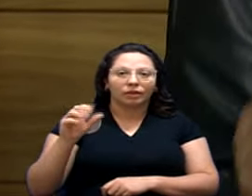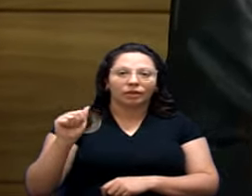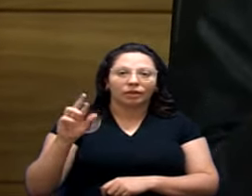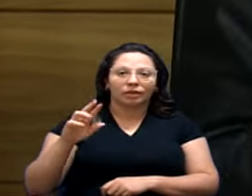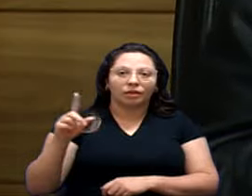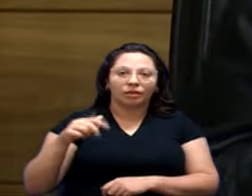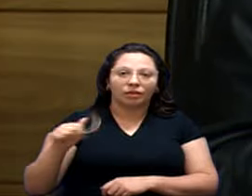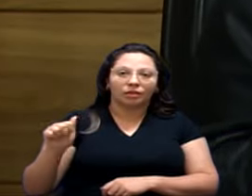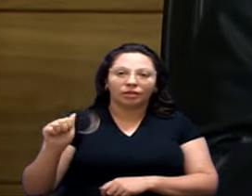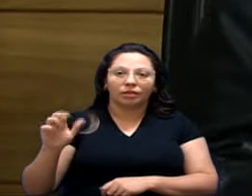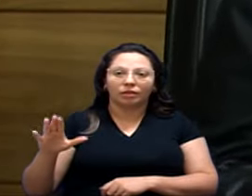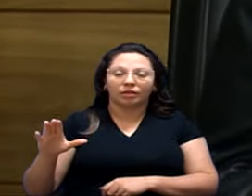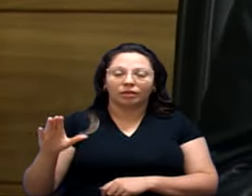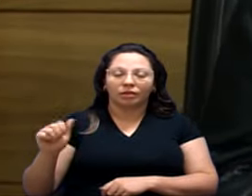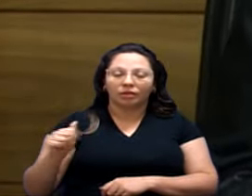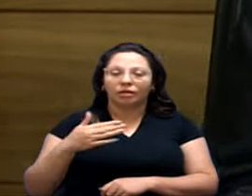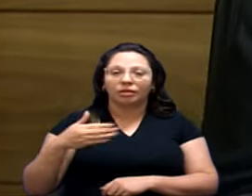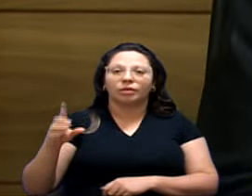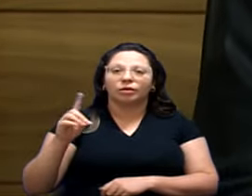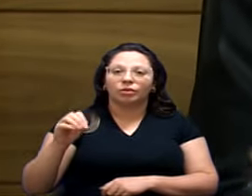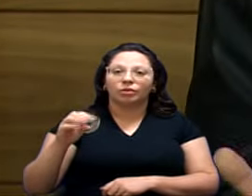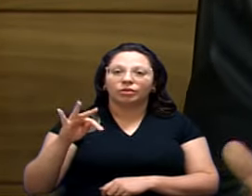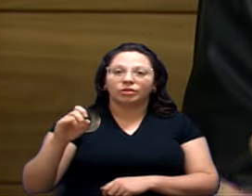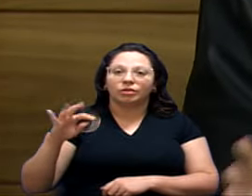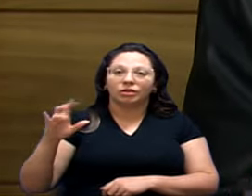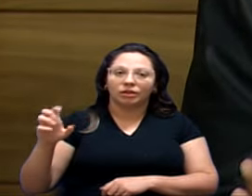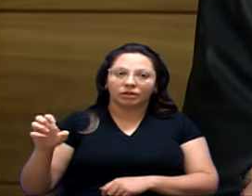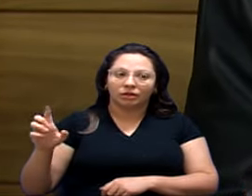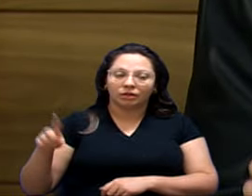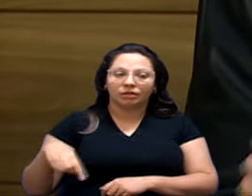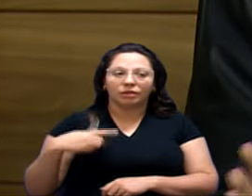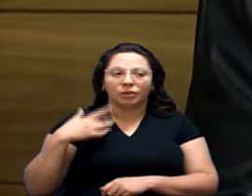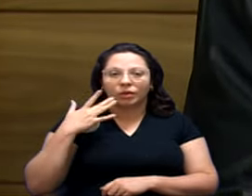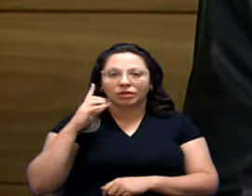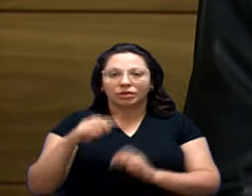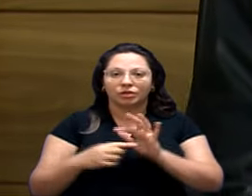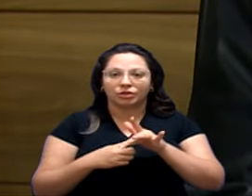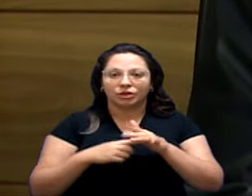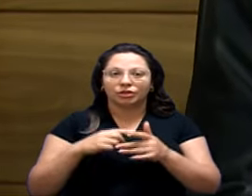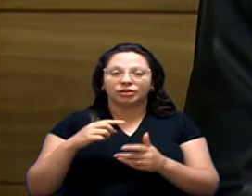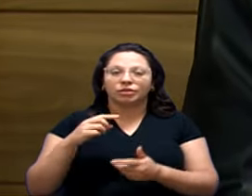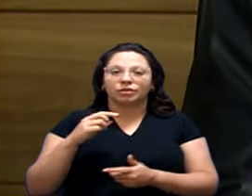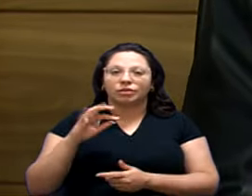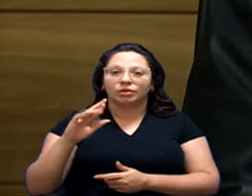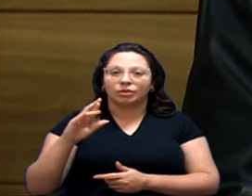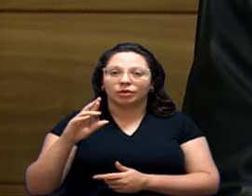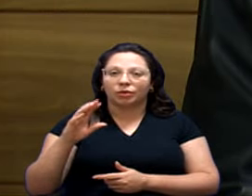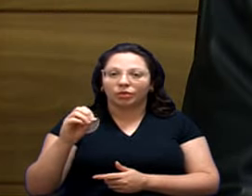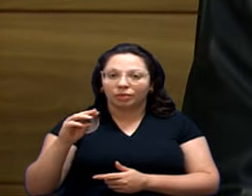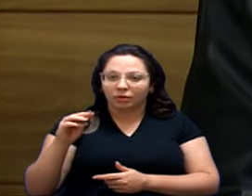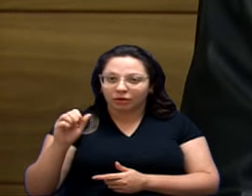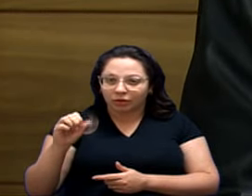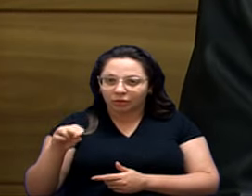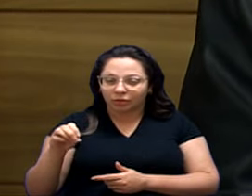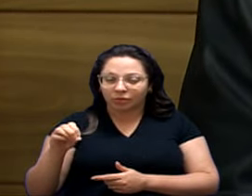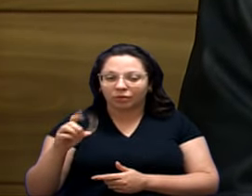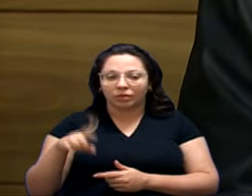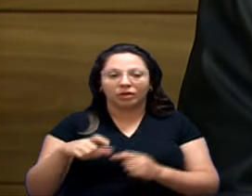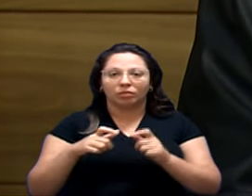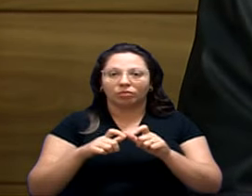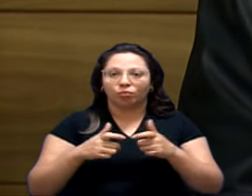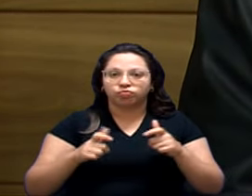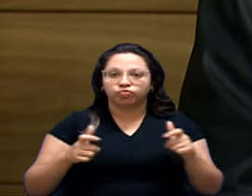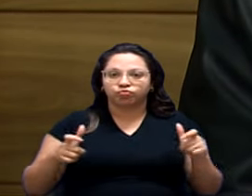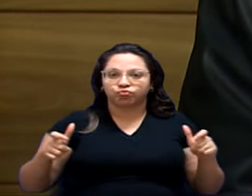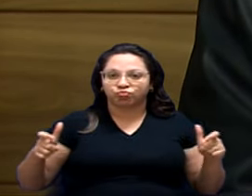todo mundo conhece que acontece é um bairro grande que Jardim Romano ali próximo em Taim paulista onde cresceu muito